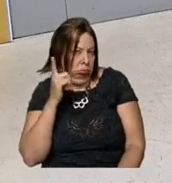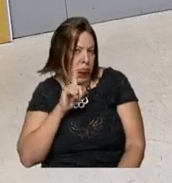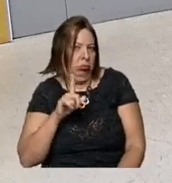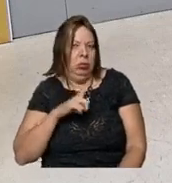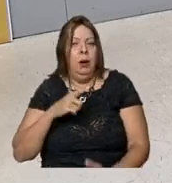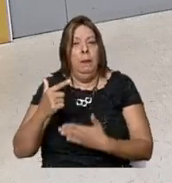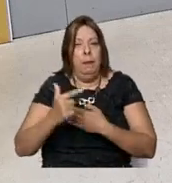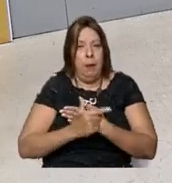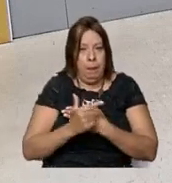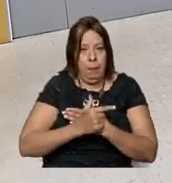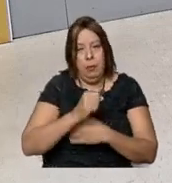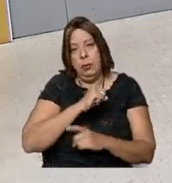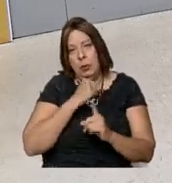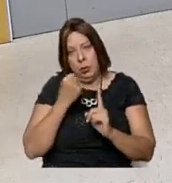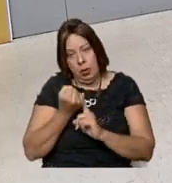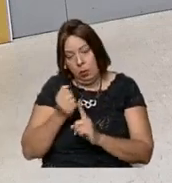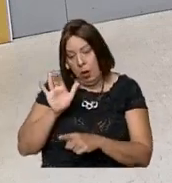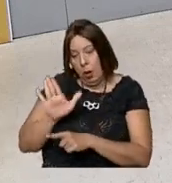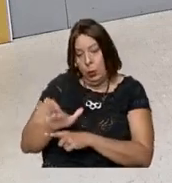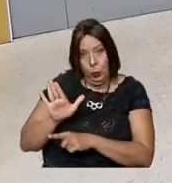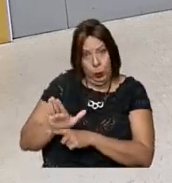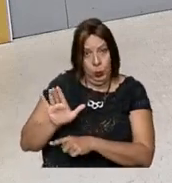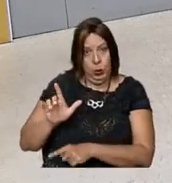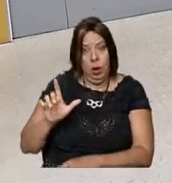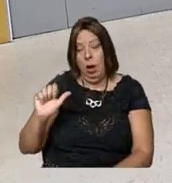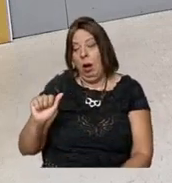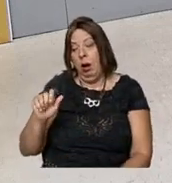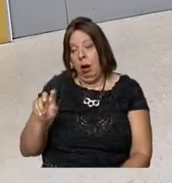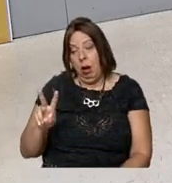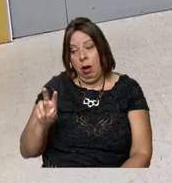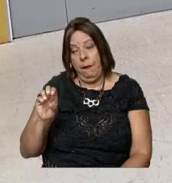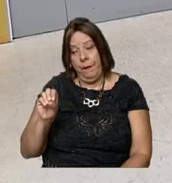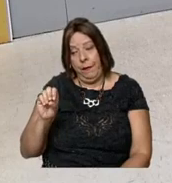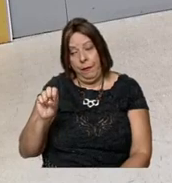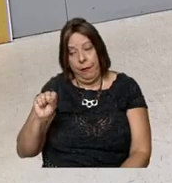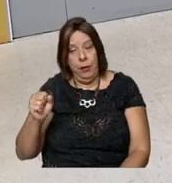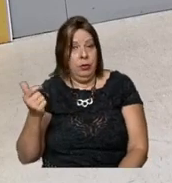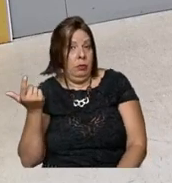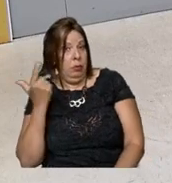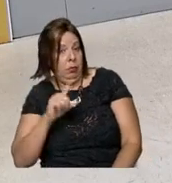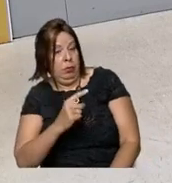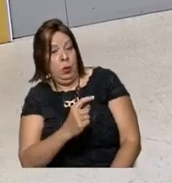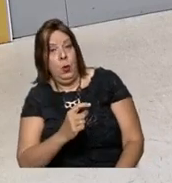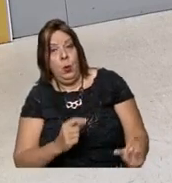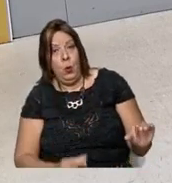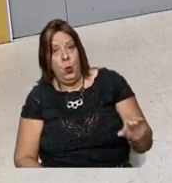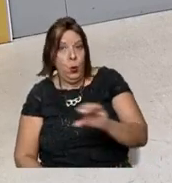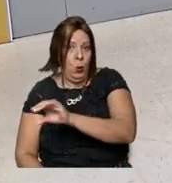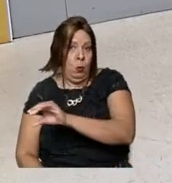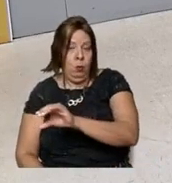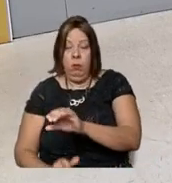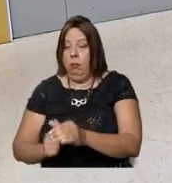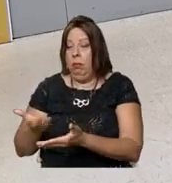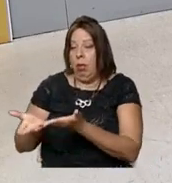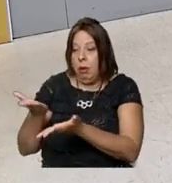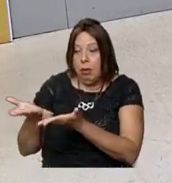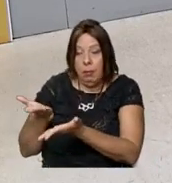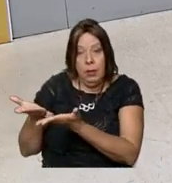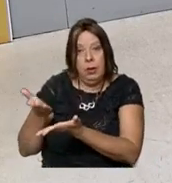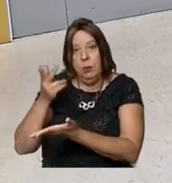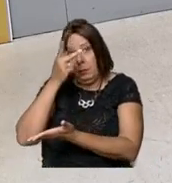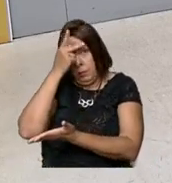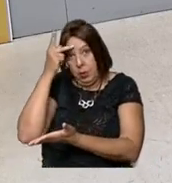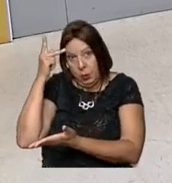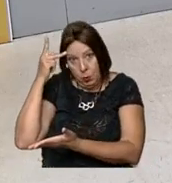o seu papel social, a Avozos já recebe o seu auxílio quando você adquire, e aí depois é só ficar na expectativa, será que eu vou